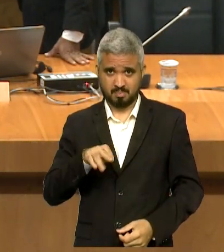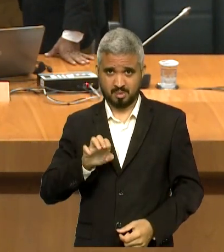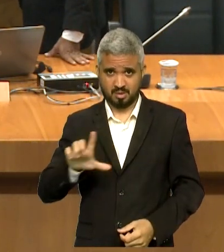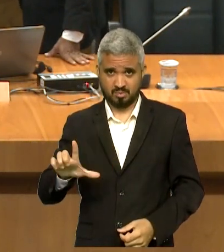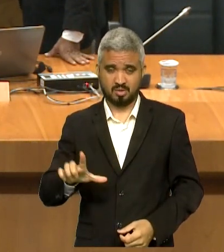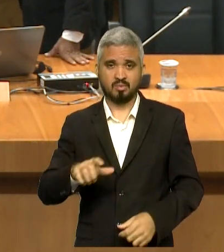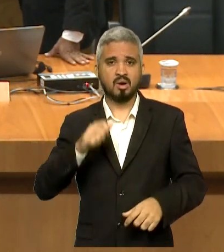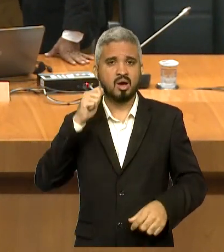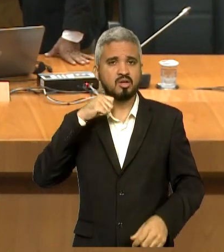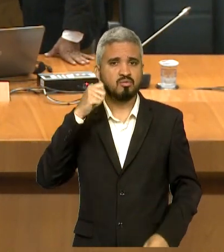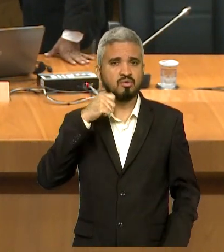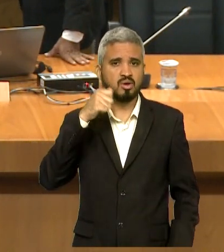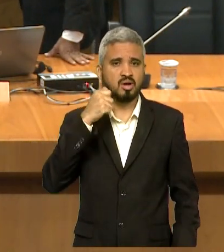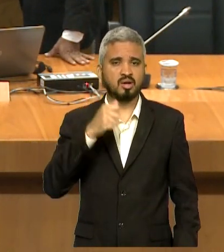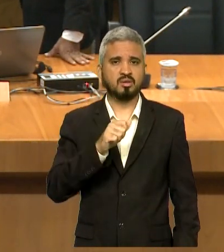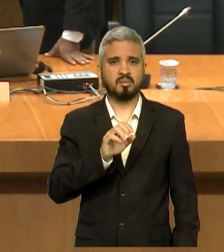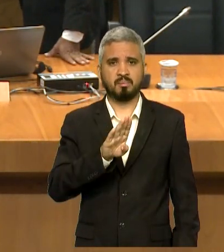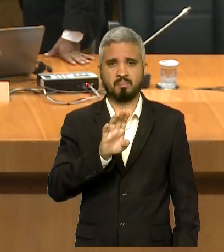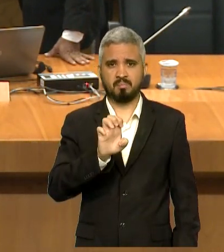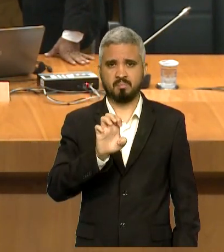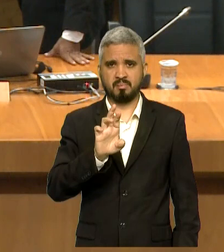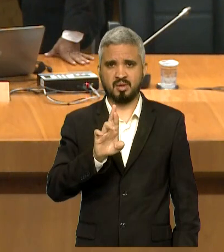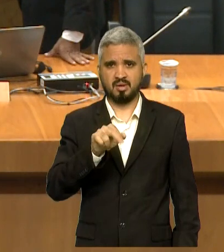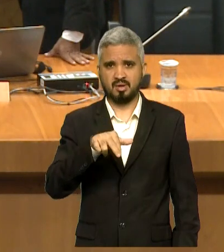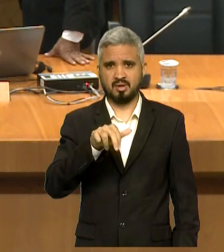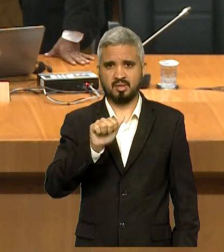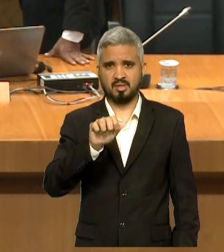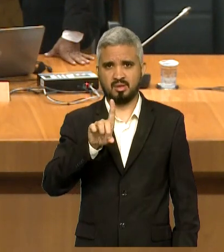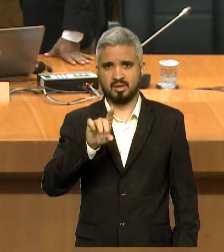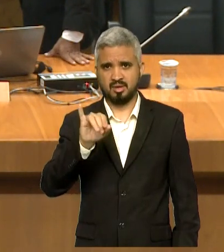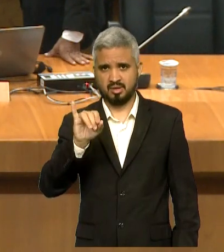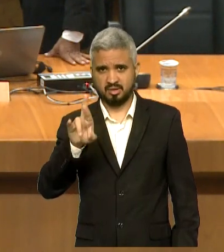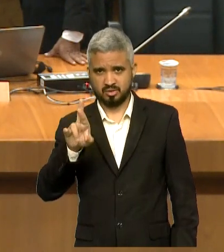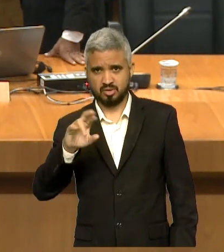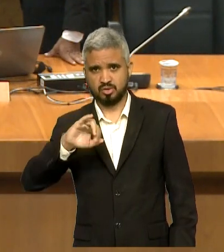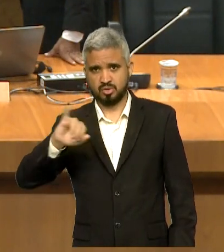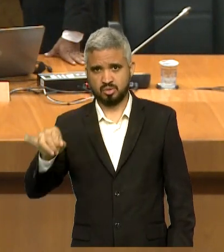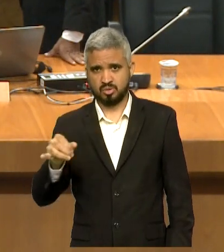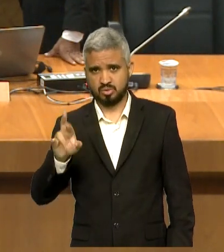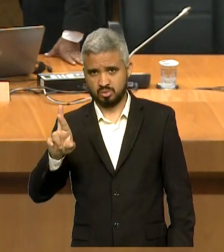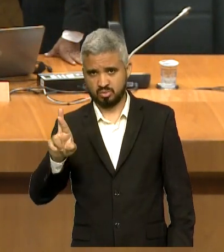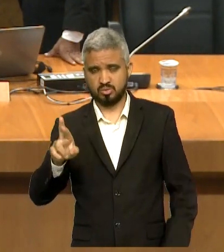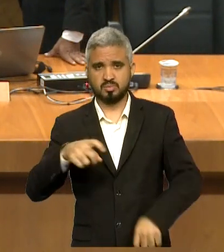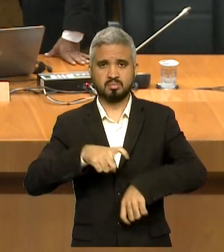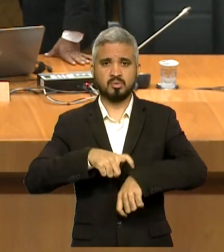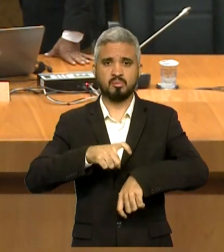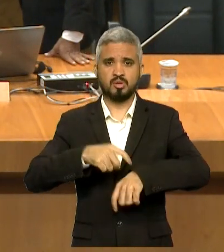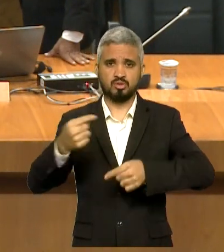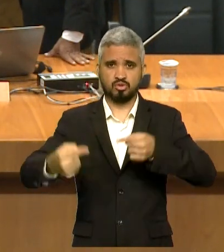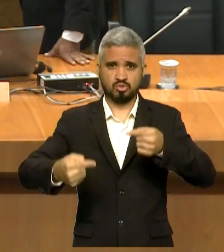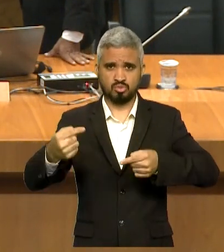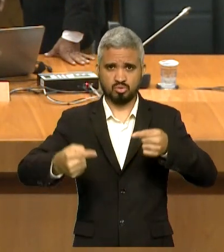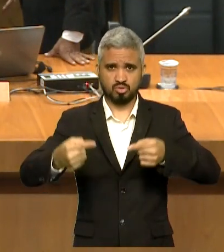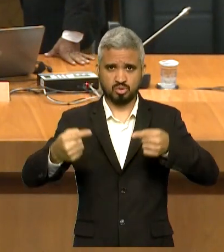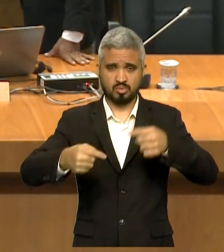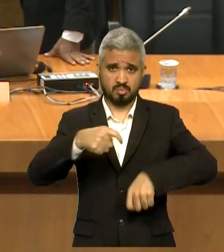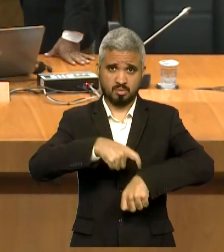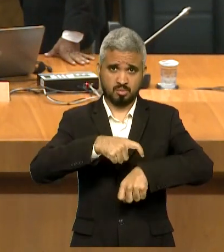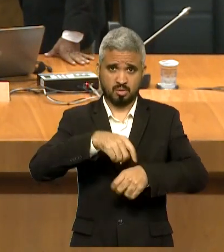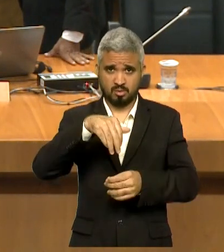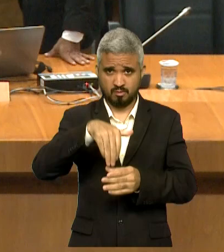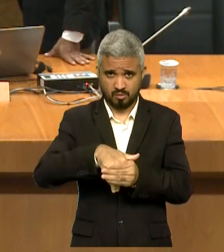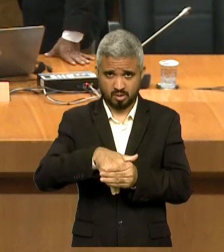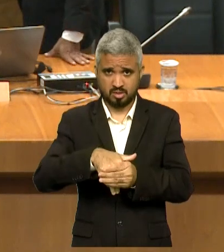Bernardinho Bezerra Fialho Júnior. Em discussão, em votação, os deputados e deputadas